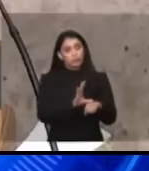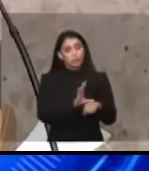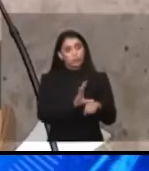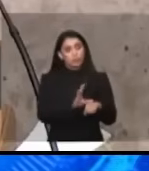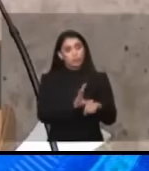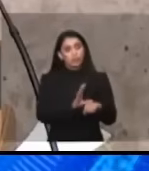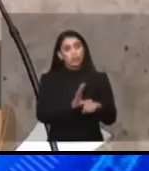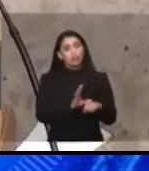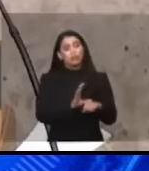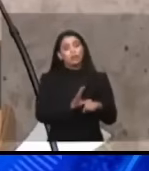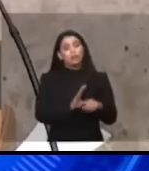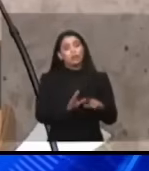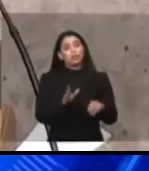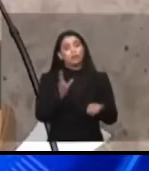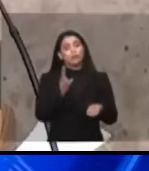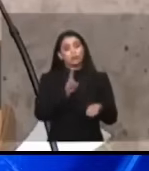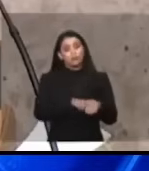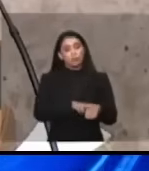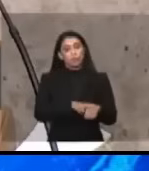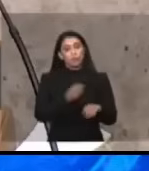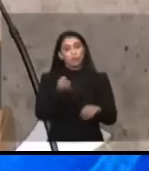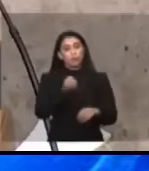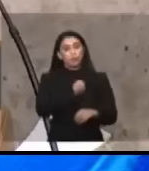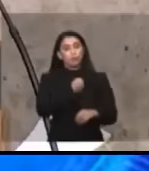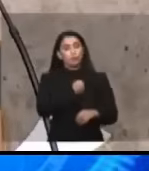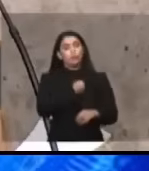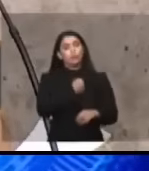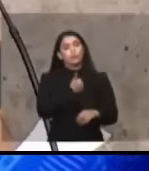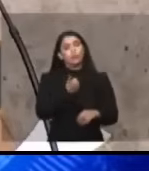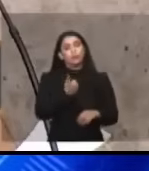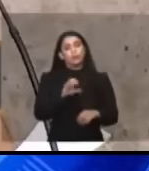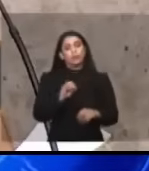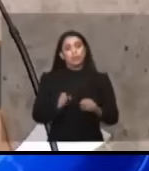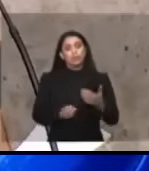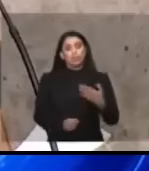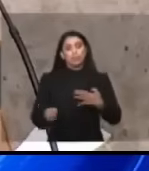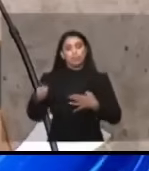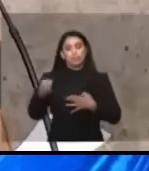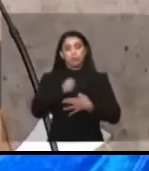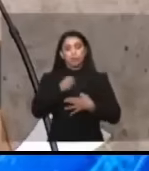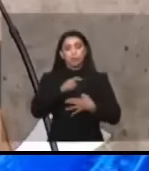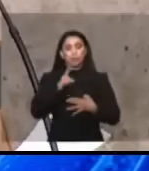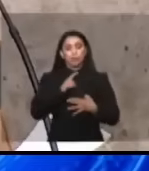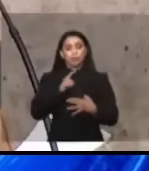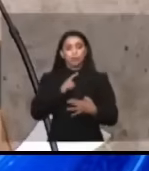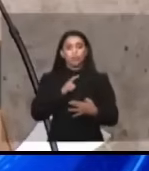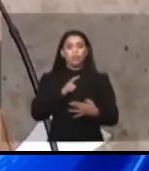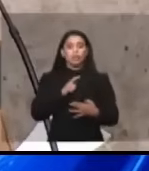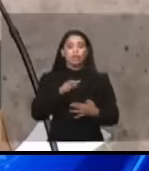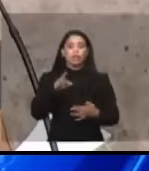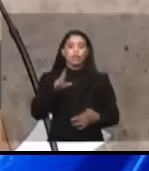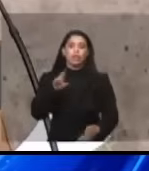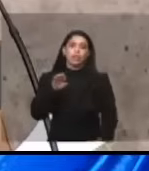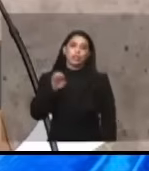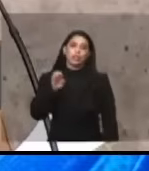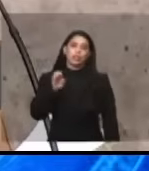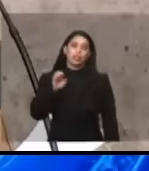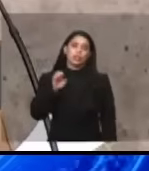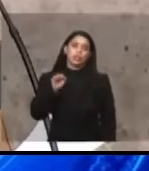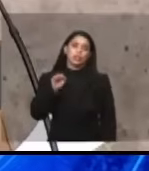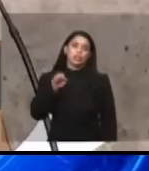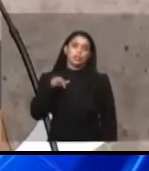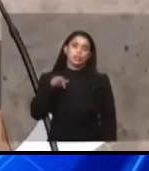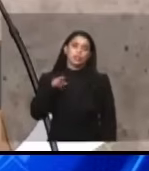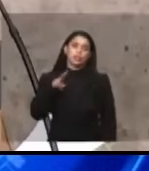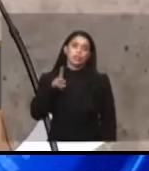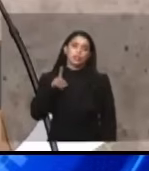a cláusula, a nossa súmula número 10, né? Que era a cláusula da reserva, quer o